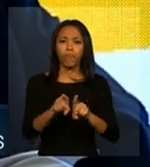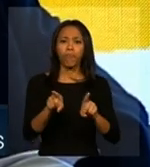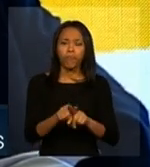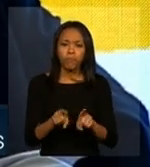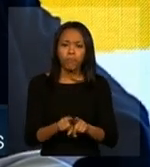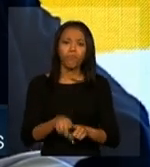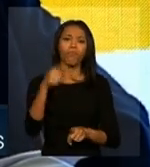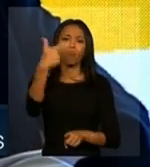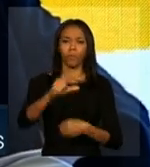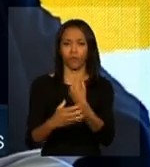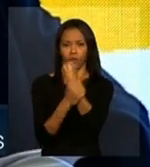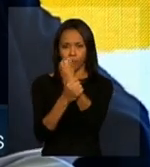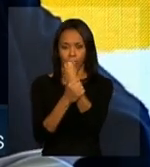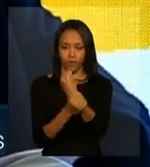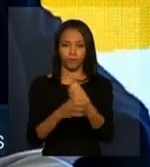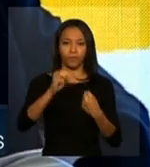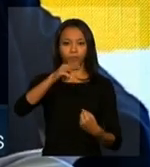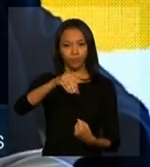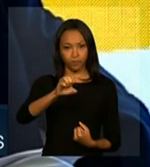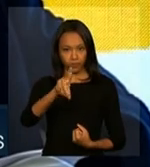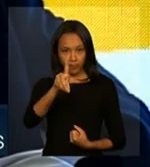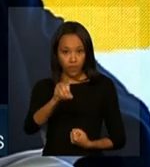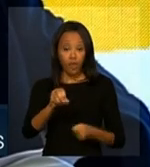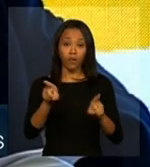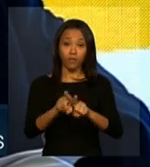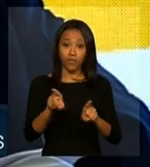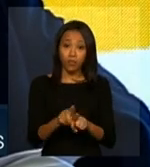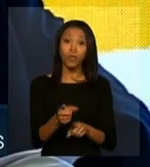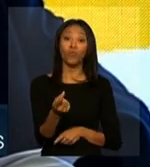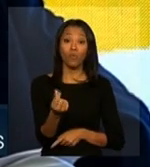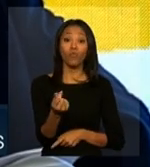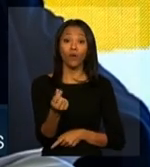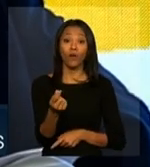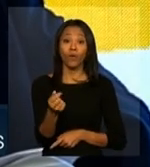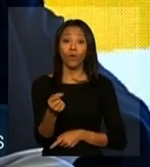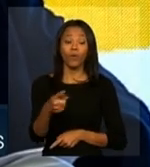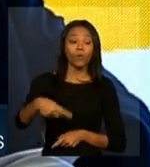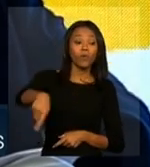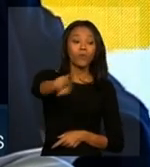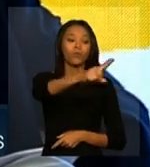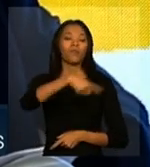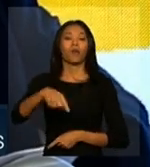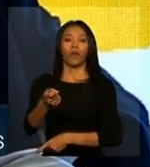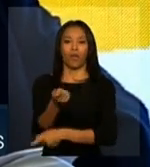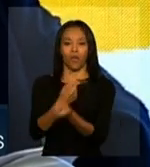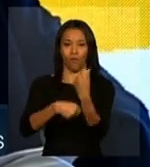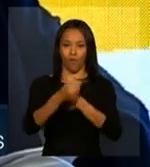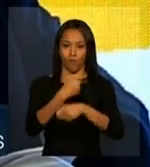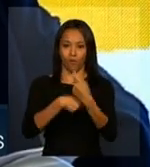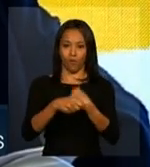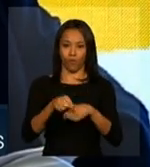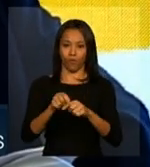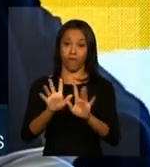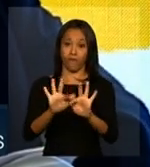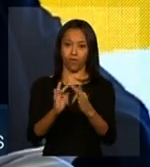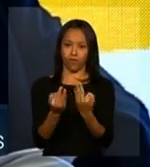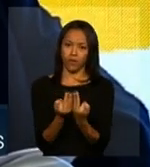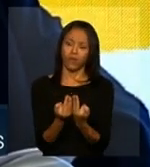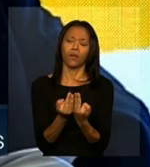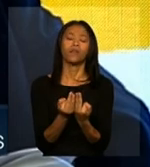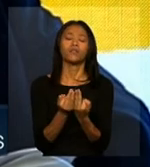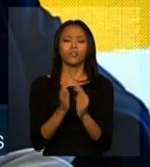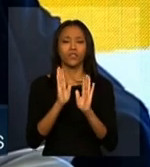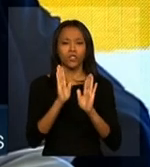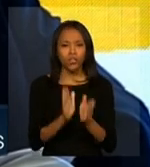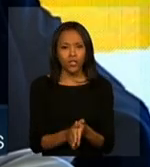de mercado e preço, portanto, para a agricultura familiar. A garantia que foi dito e exemplificado